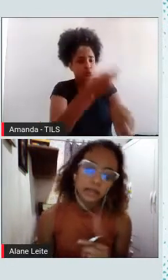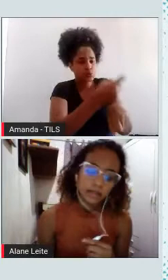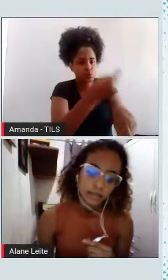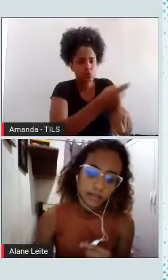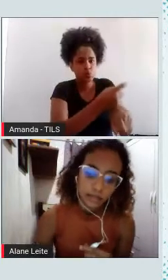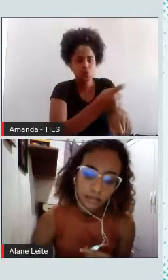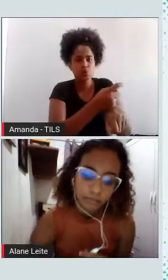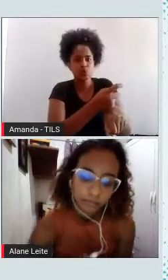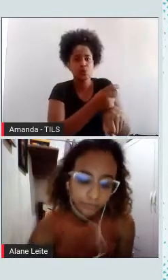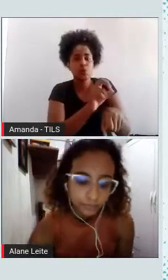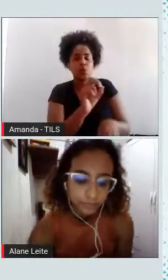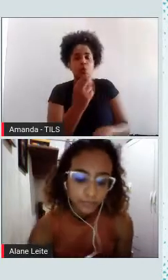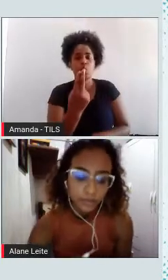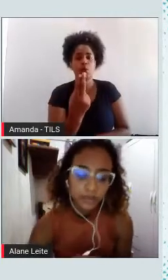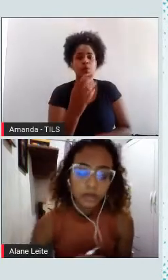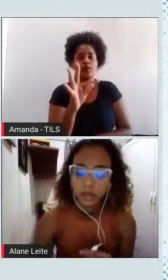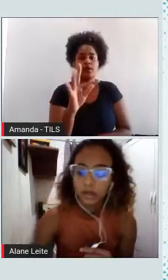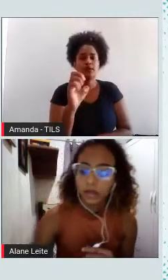a tenacidade.